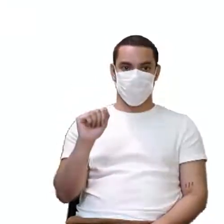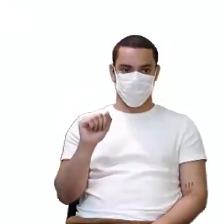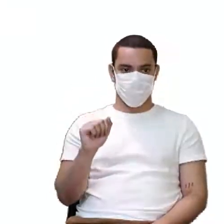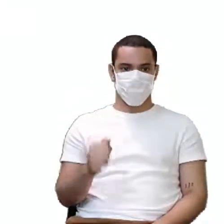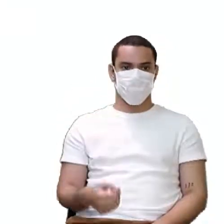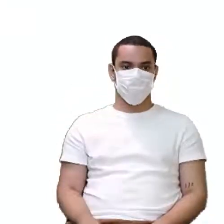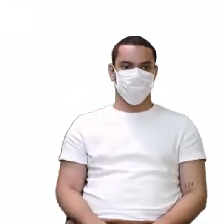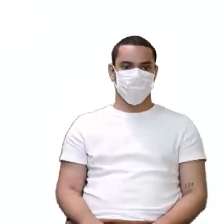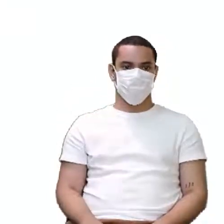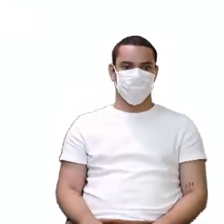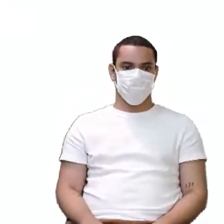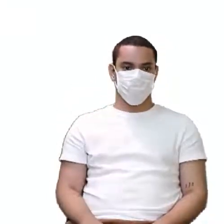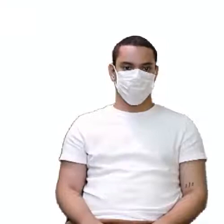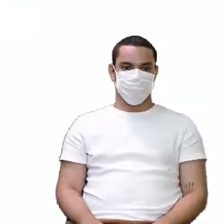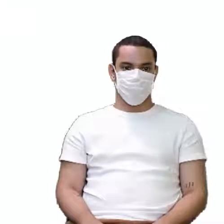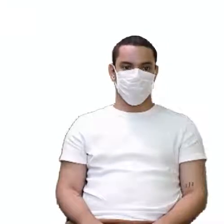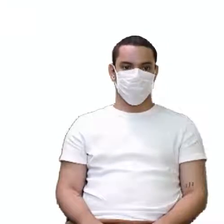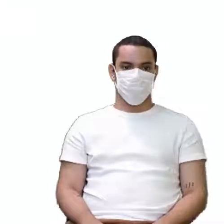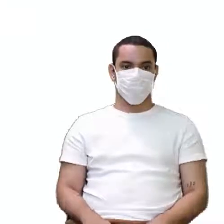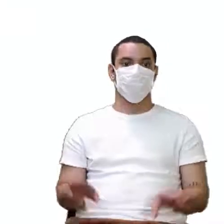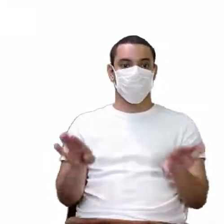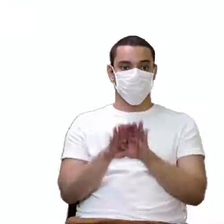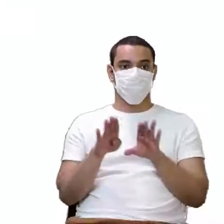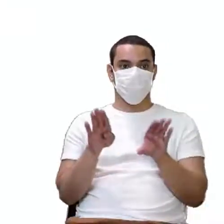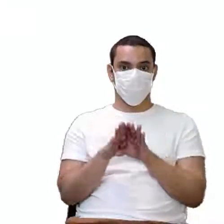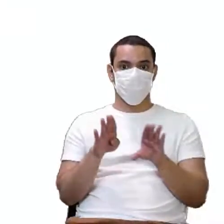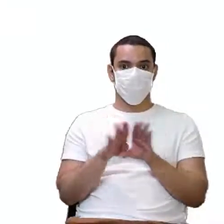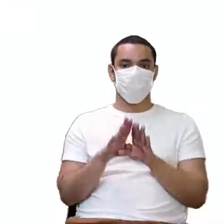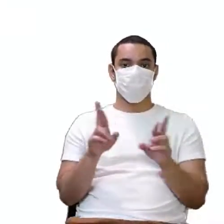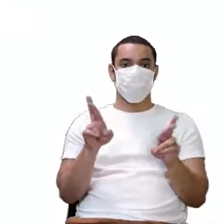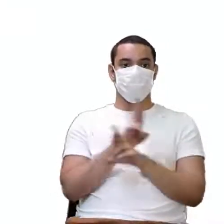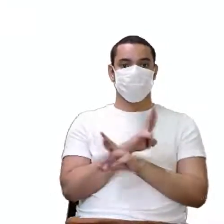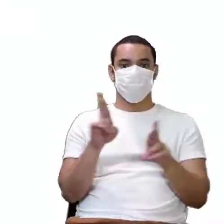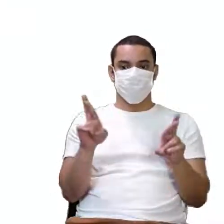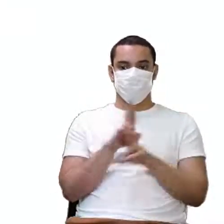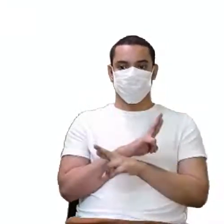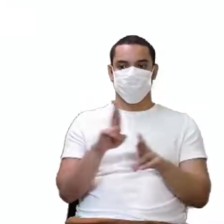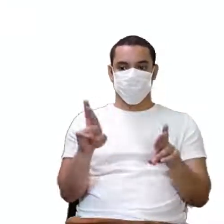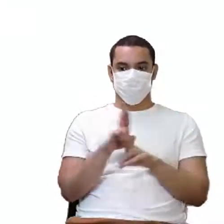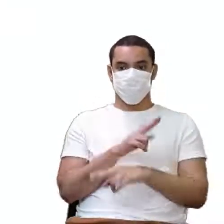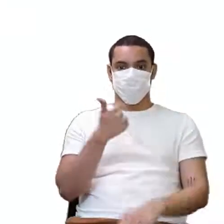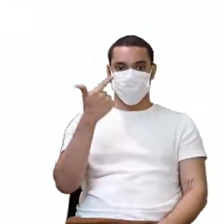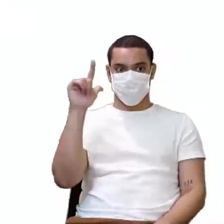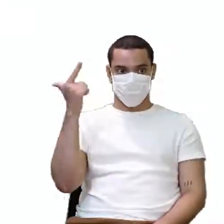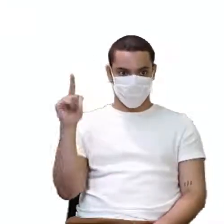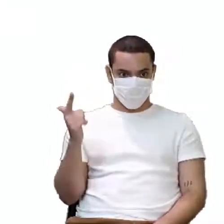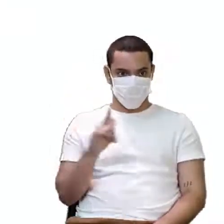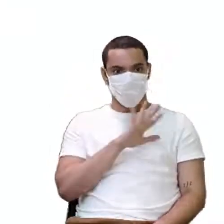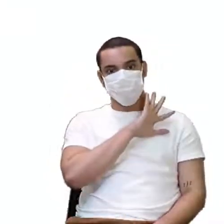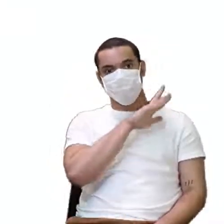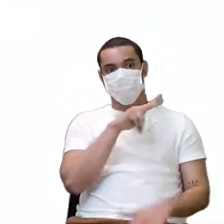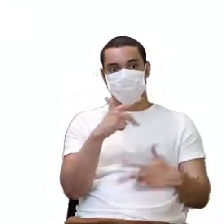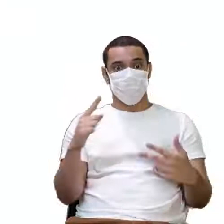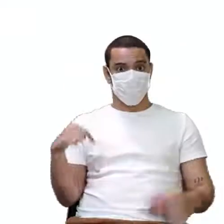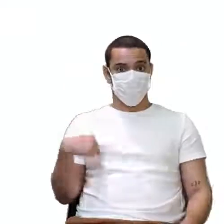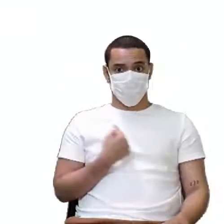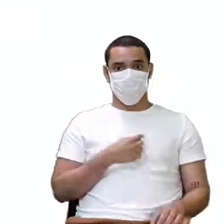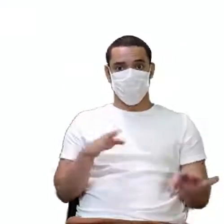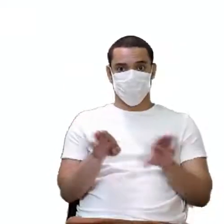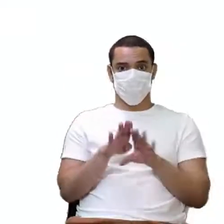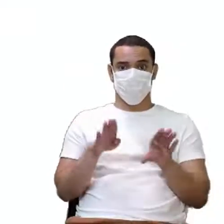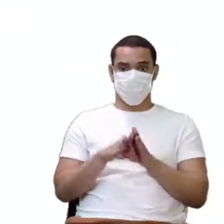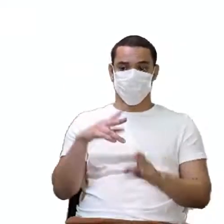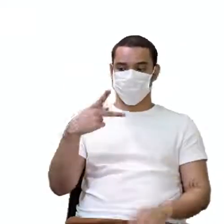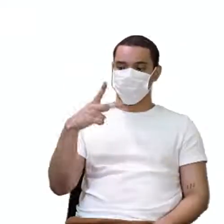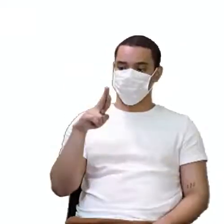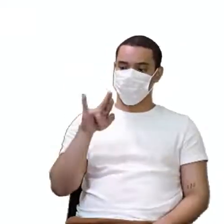falar. Perda da cauda dos hominídeos, mas em relação aos demais primatas. Nós somos primatas também, mas